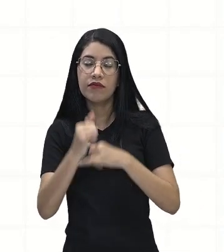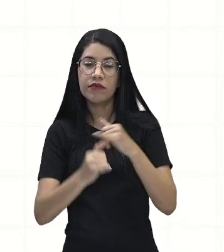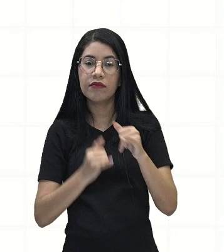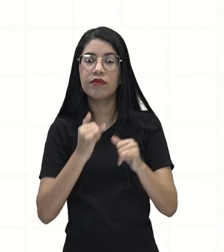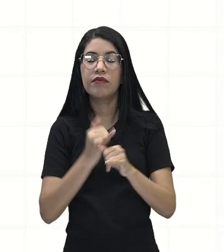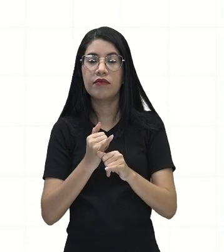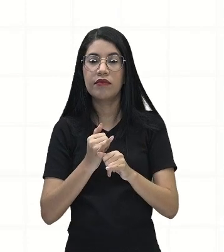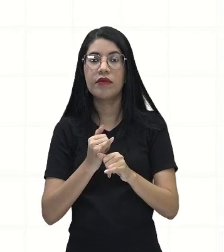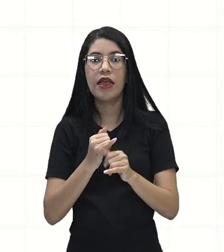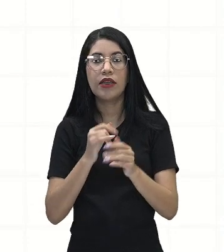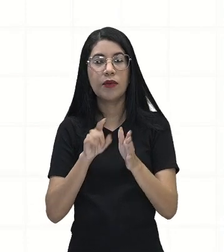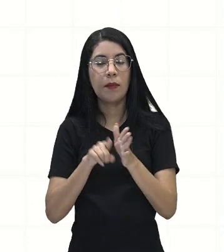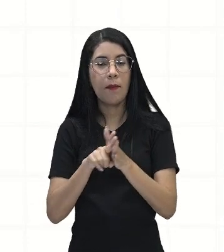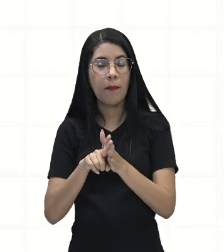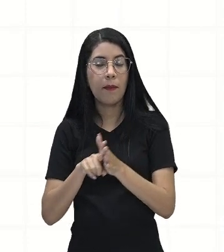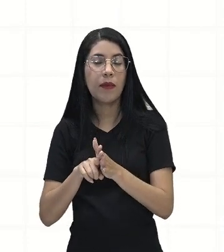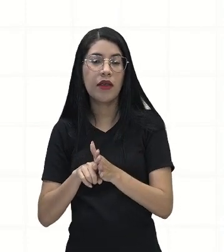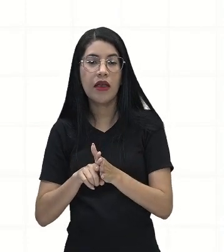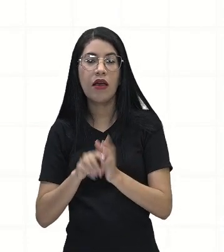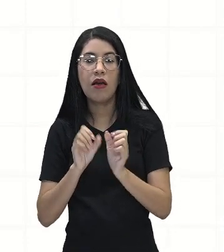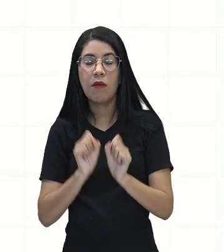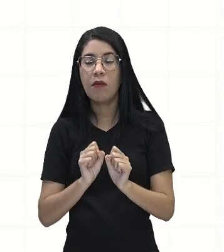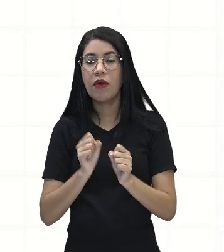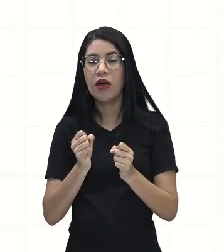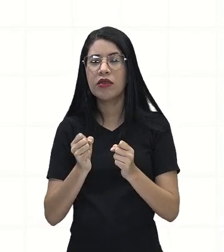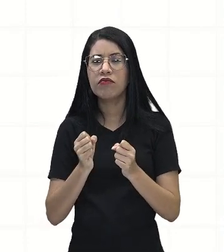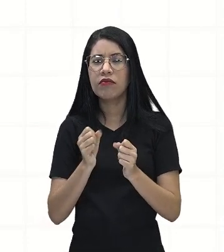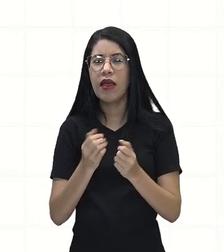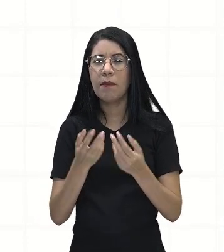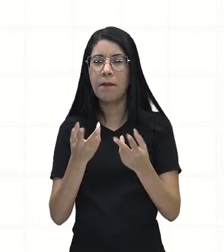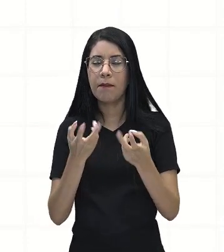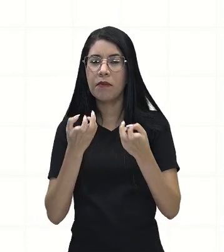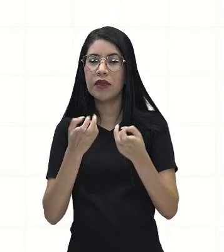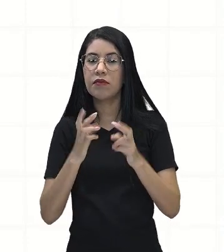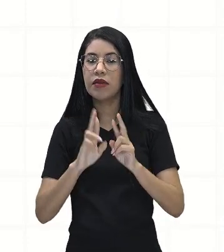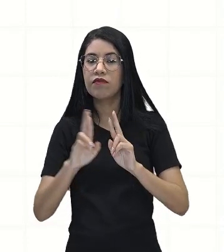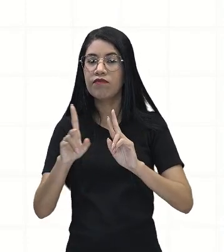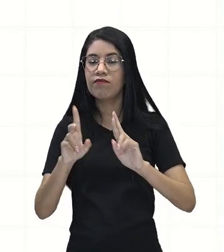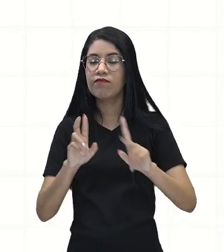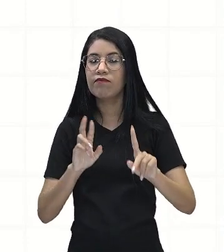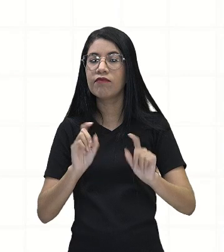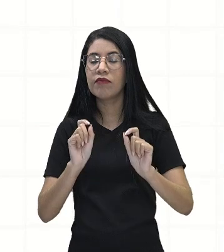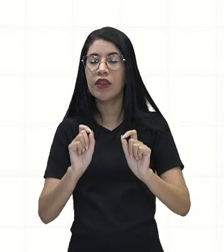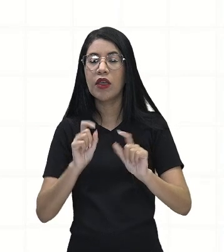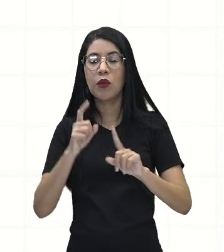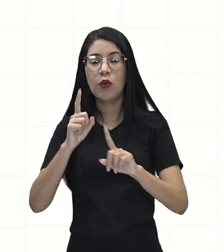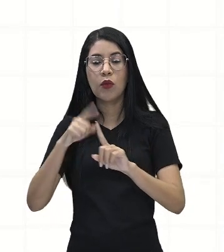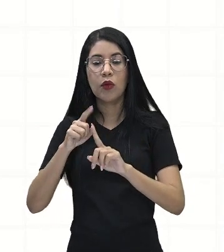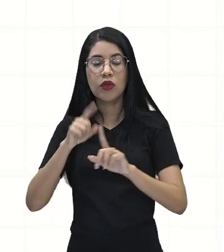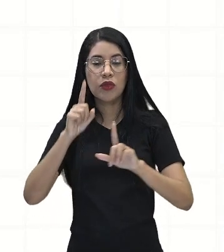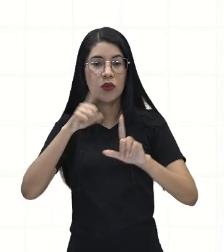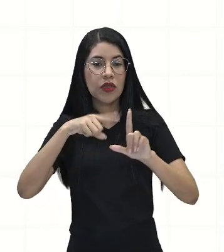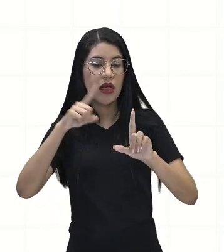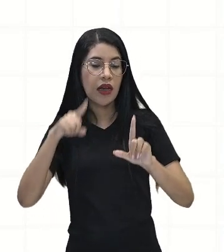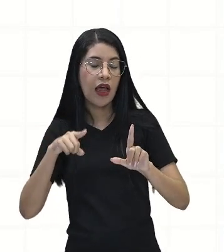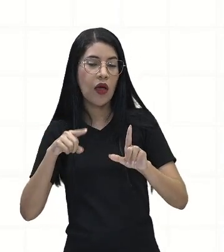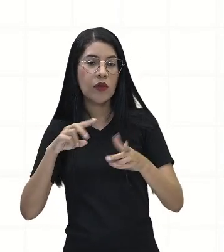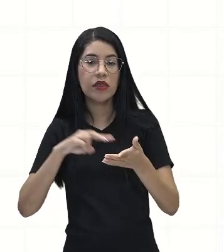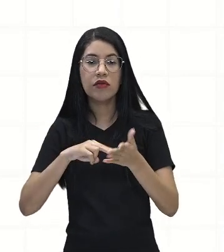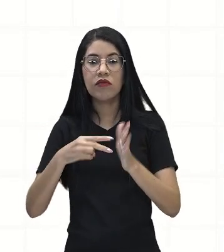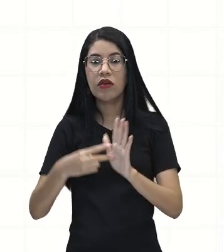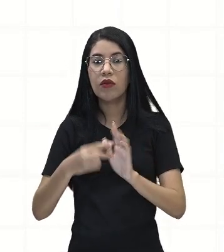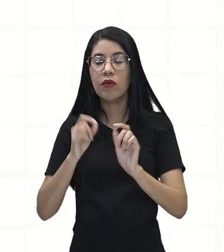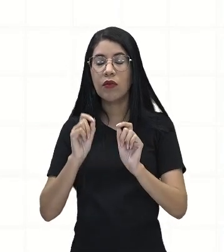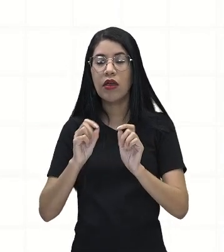já vão poder fazer essa distinção, né? Quais são os tipos de gráficos, o que eles estão representando, quais